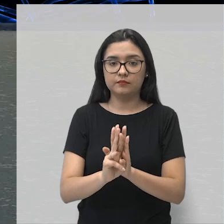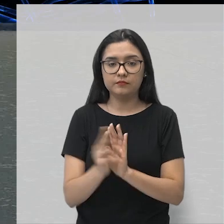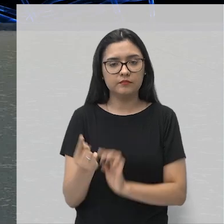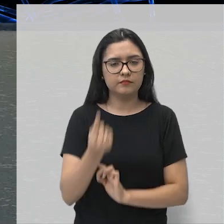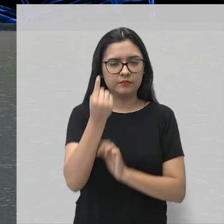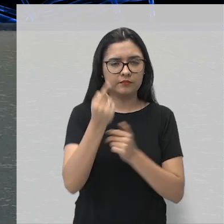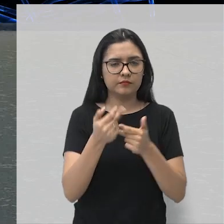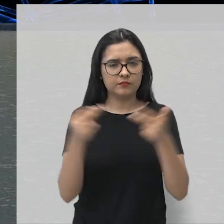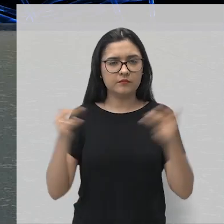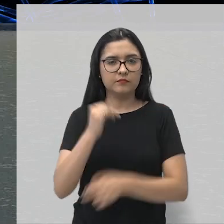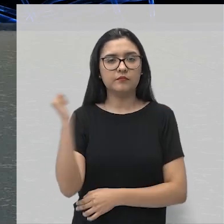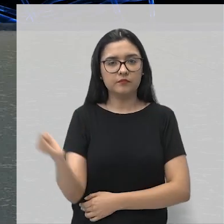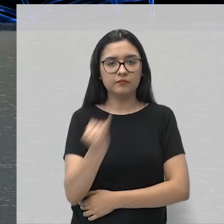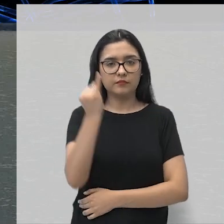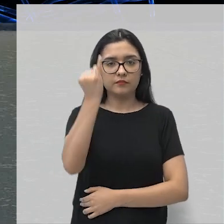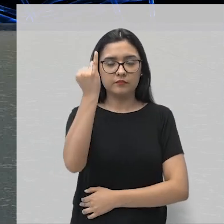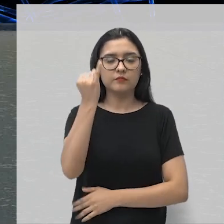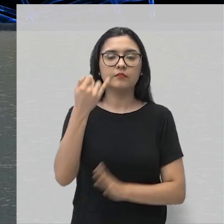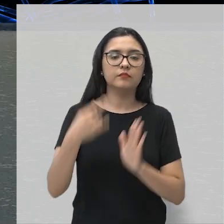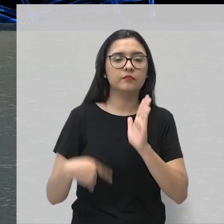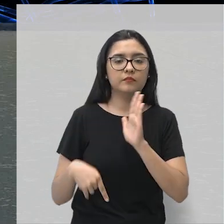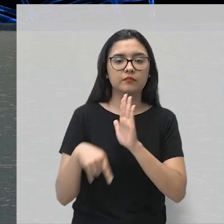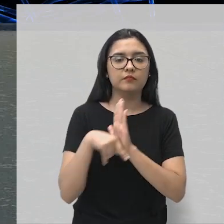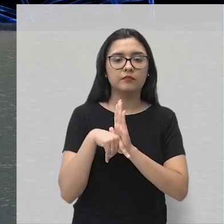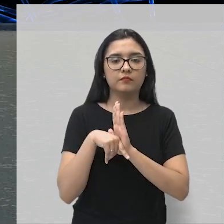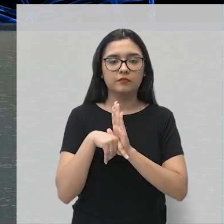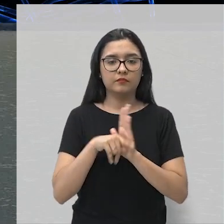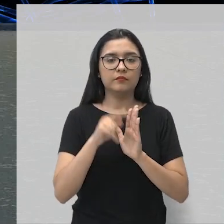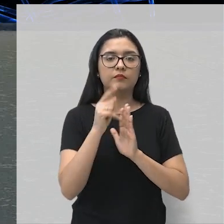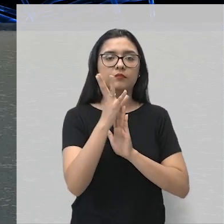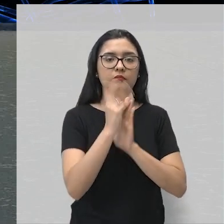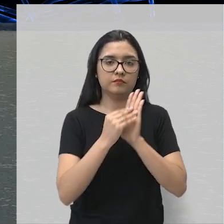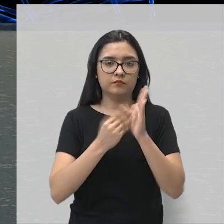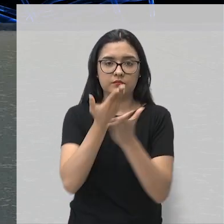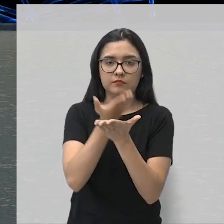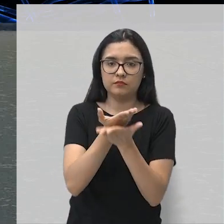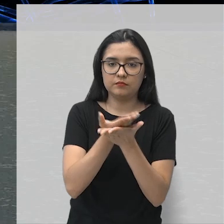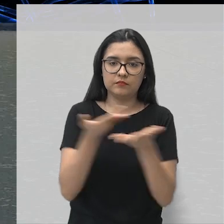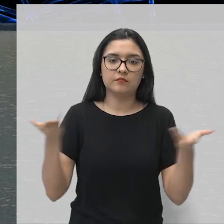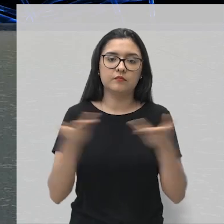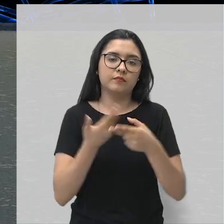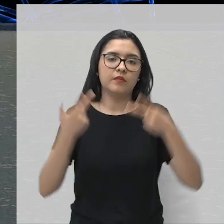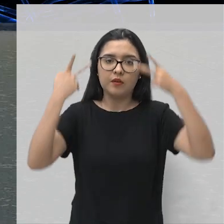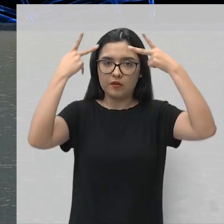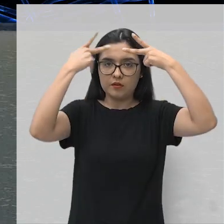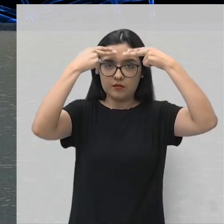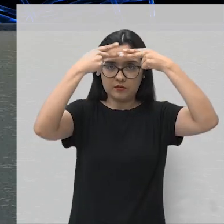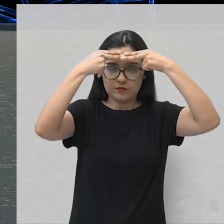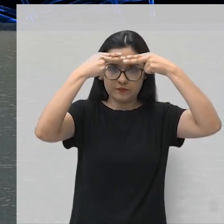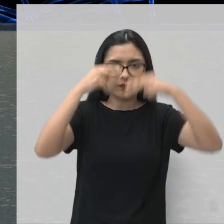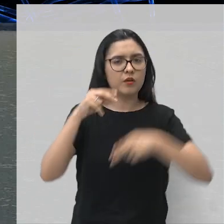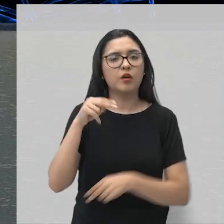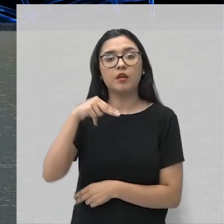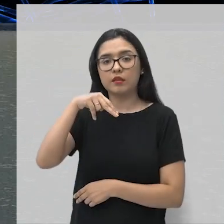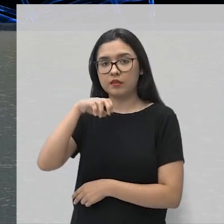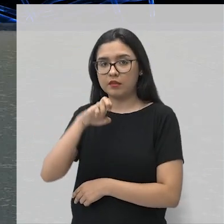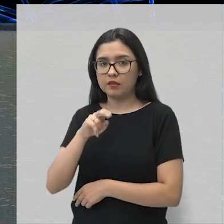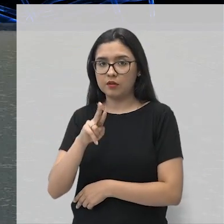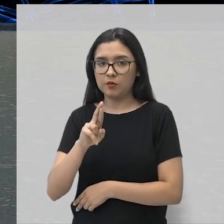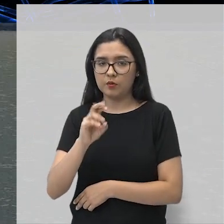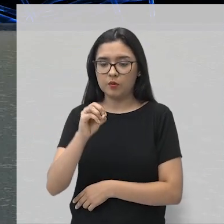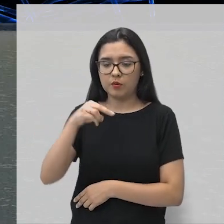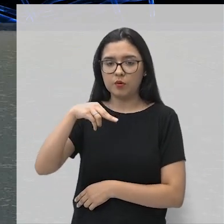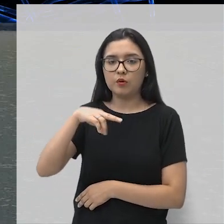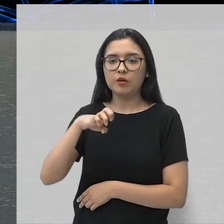personagem muito importante que vai fazer parte do nosso assunto de hoje. Sim, ele é o neurônio, e não tem só um, né? Nós